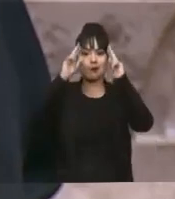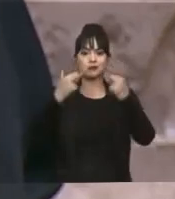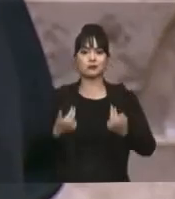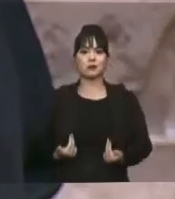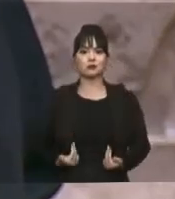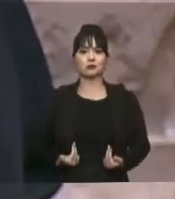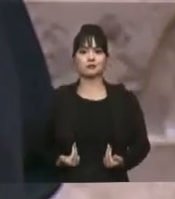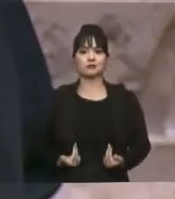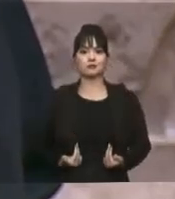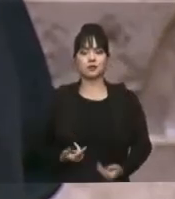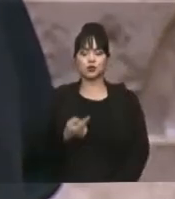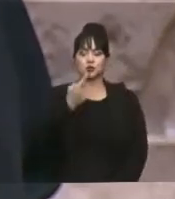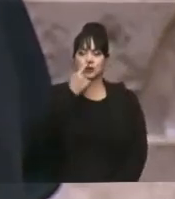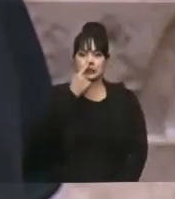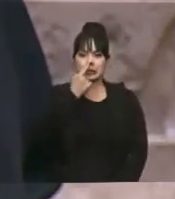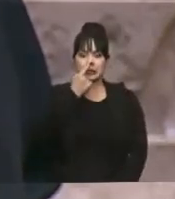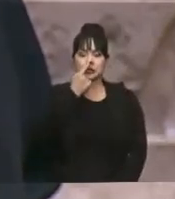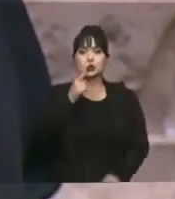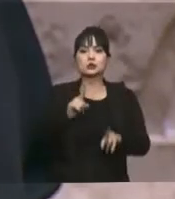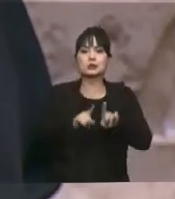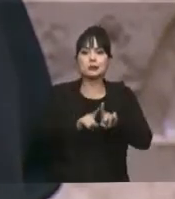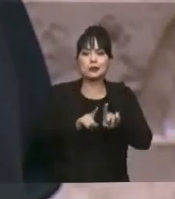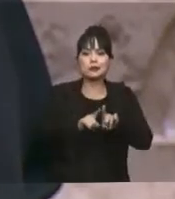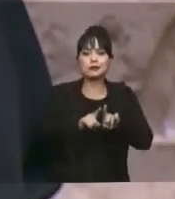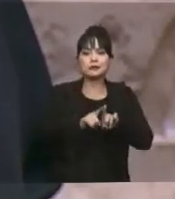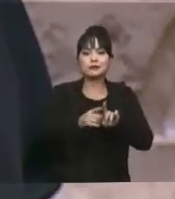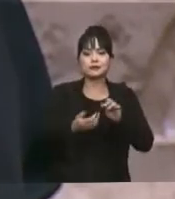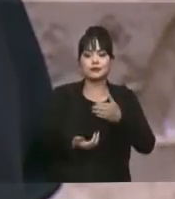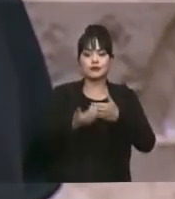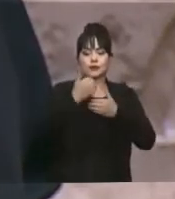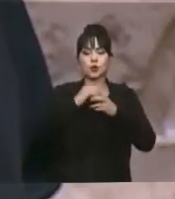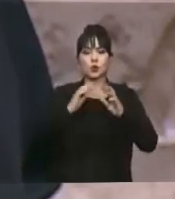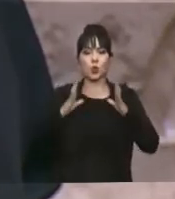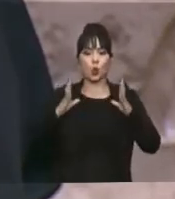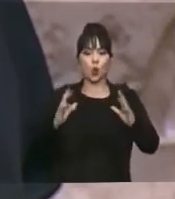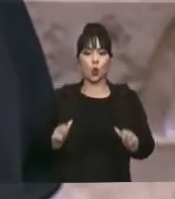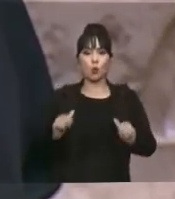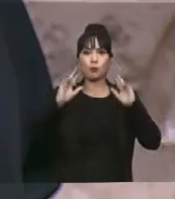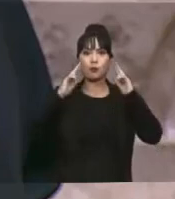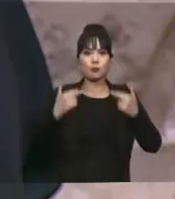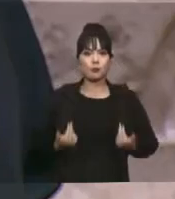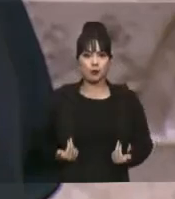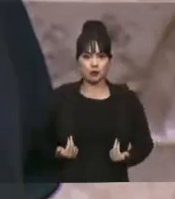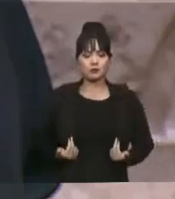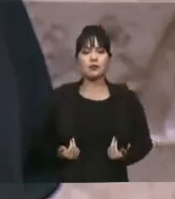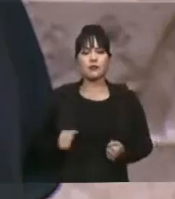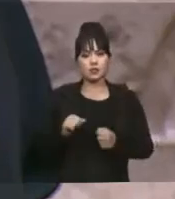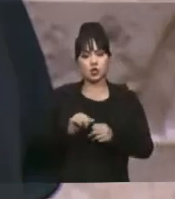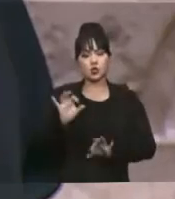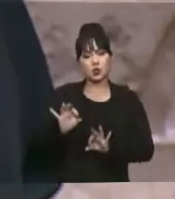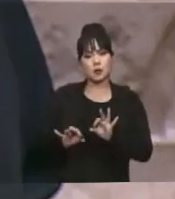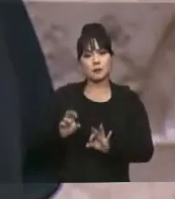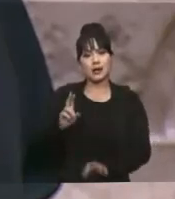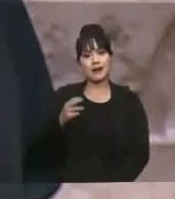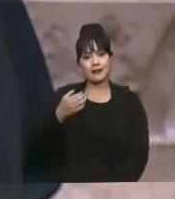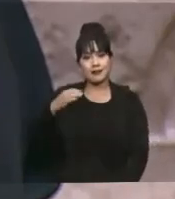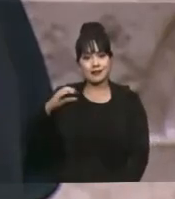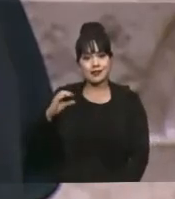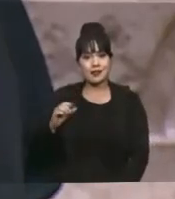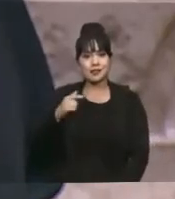humanidade, a intimidade e a intangibilidade do corpo humano, assim o fazendo no julgamento do habeas corpus